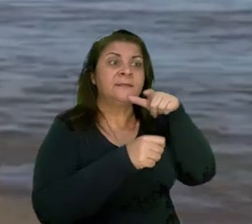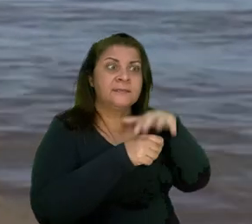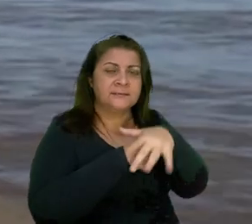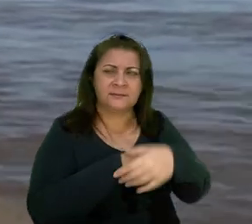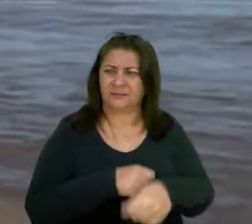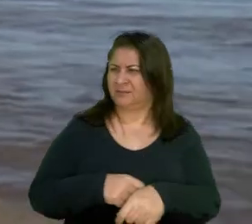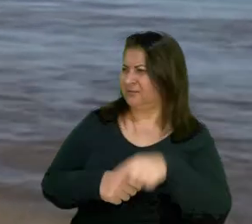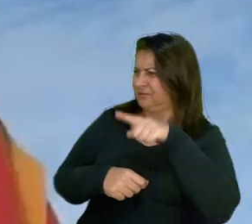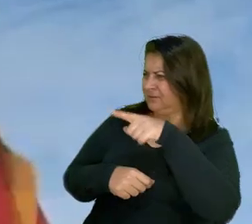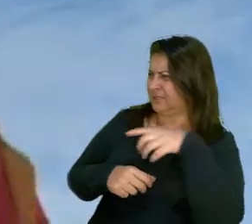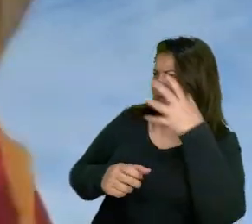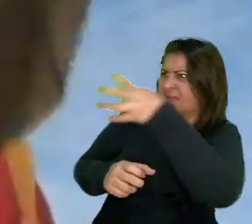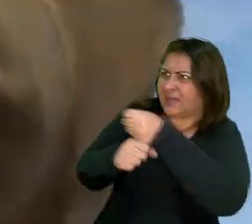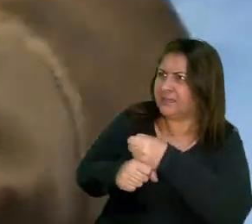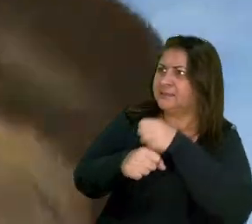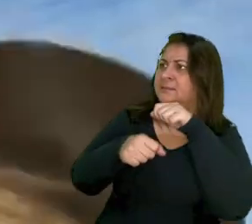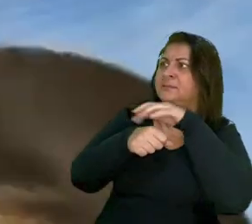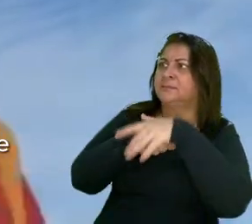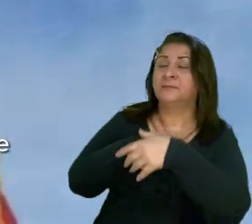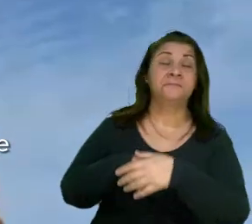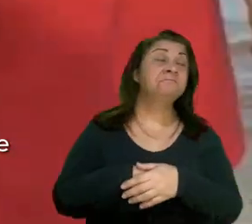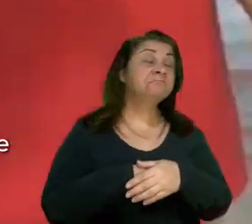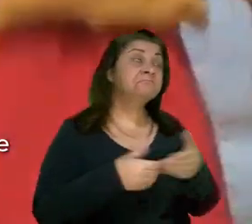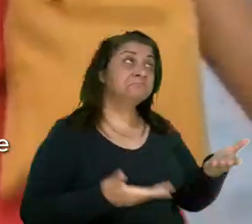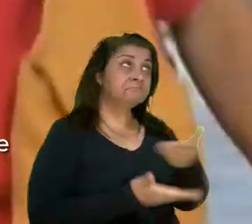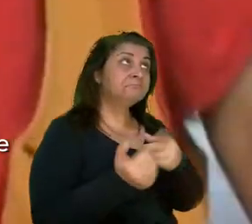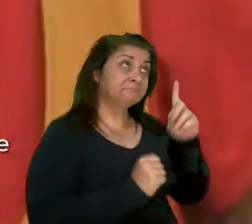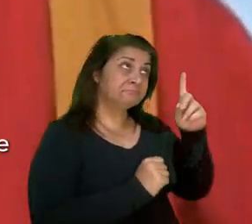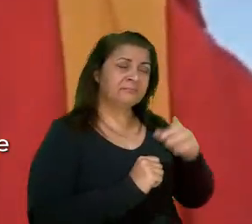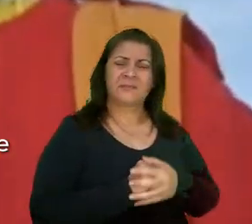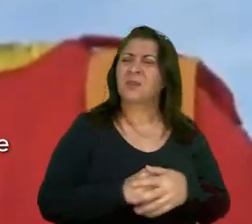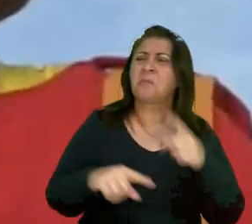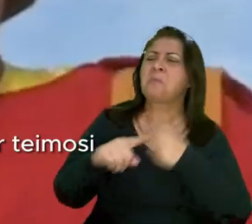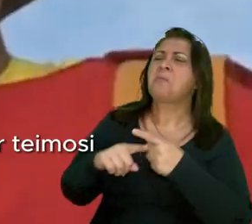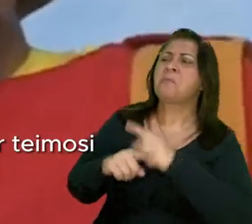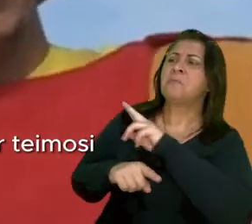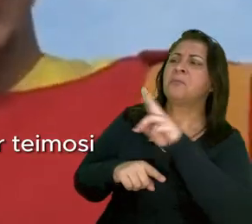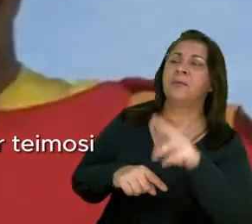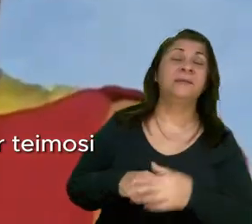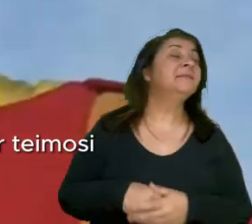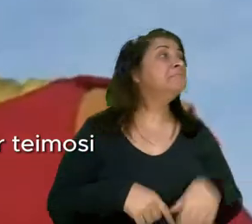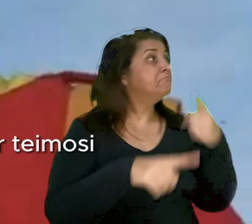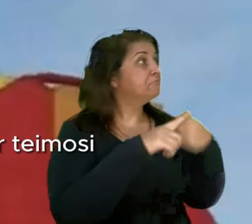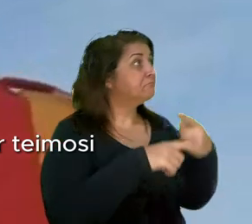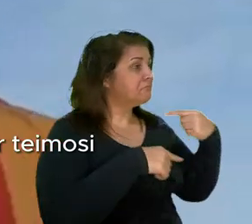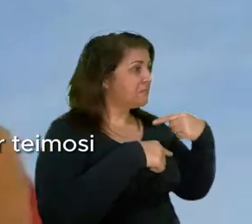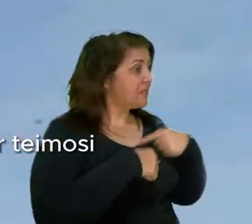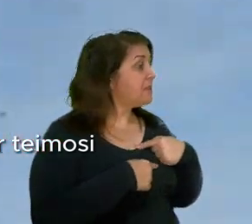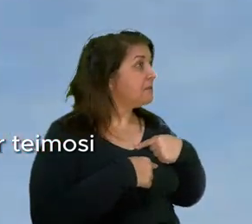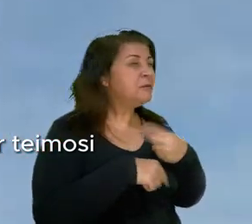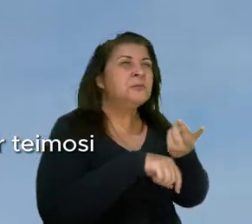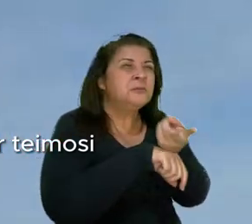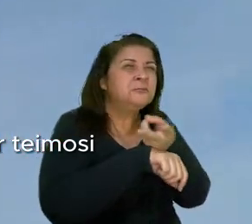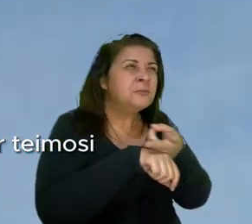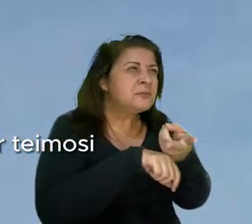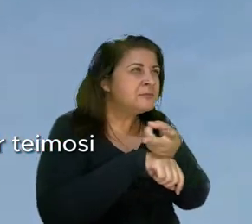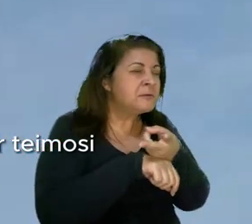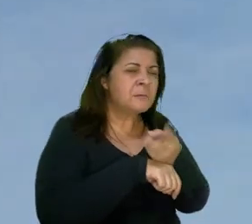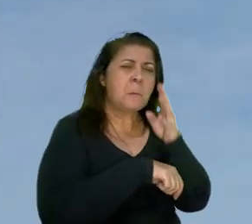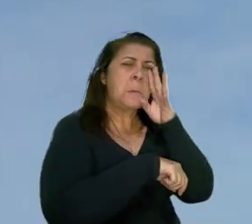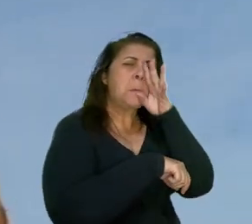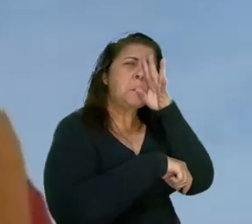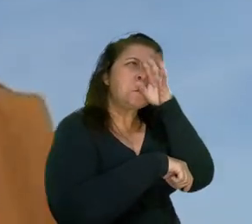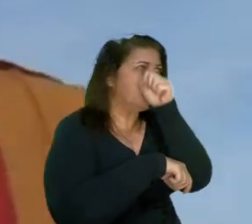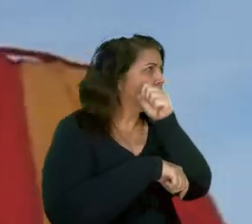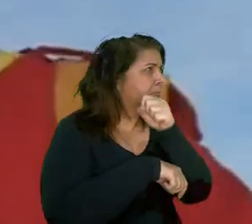de nascentes? Criado de vosso mocê. E por que desse nome? Modo que eu sou um procurador por